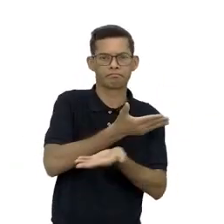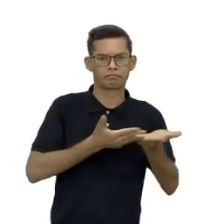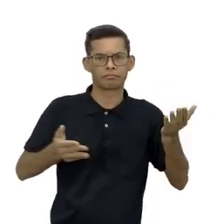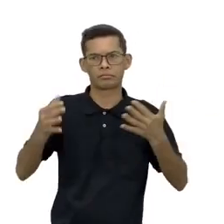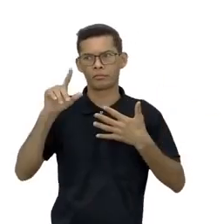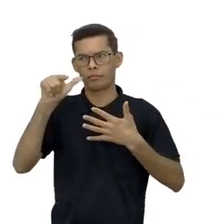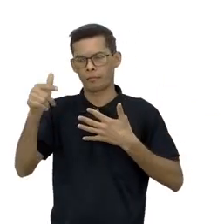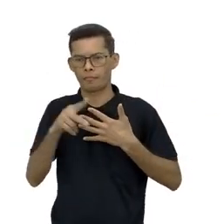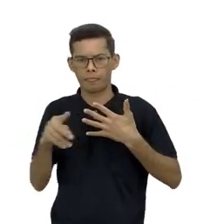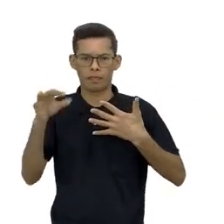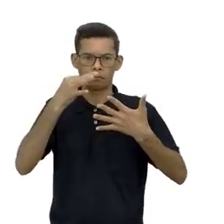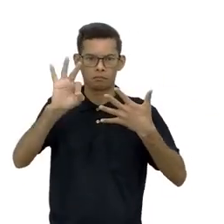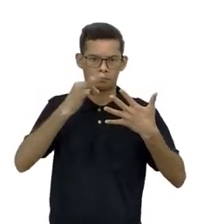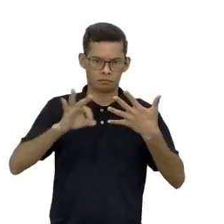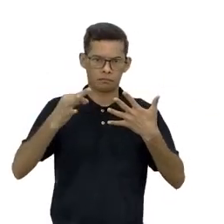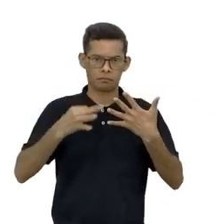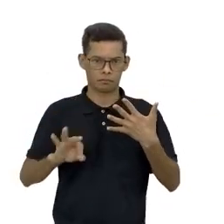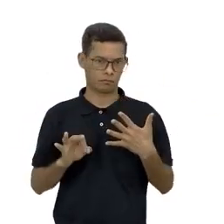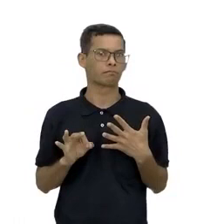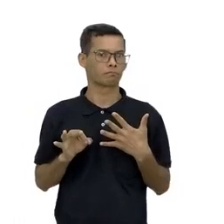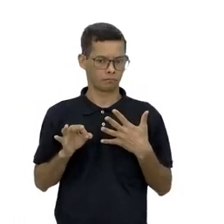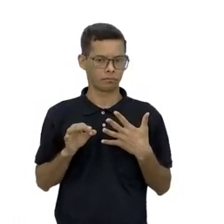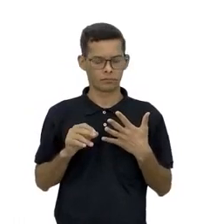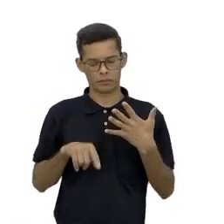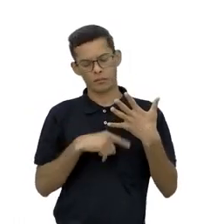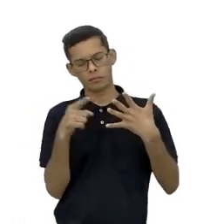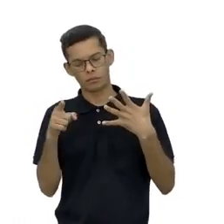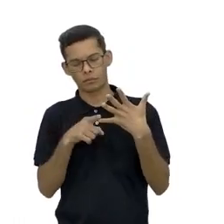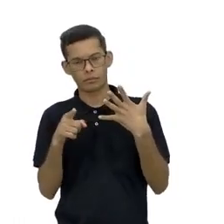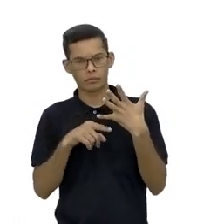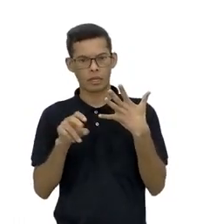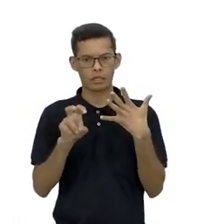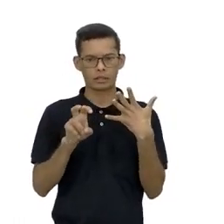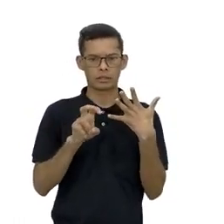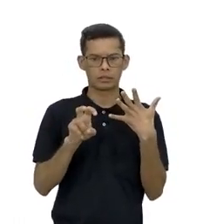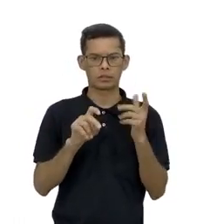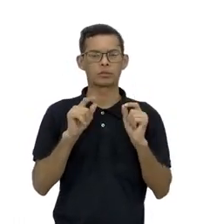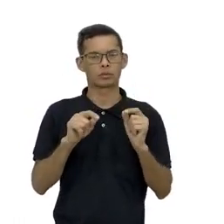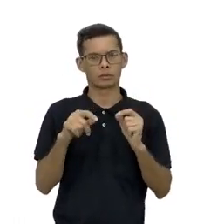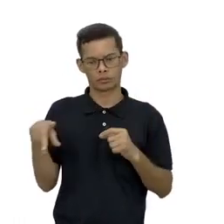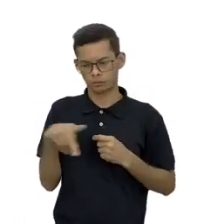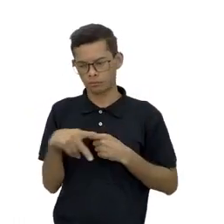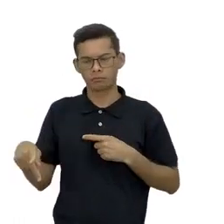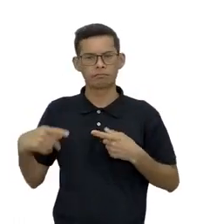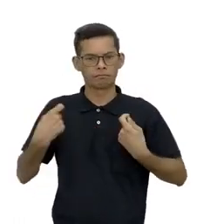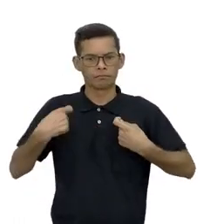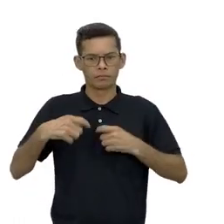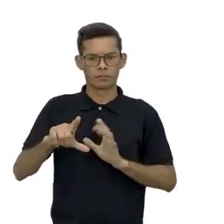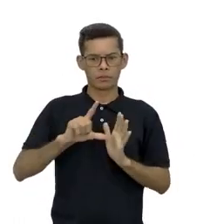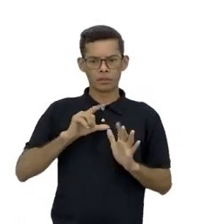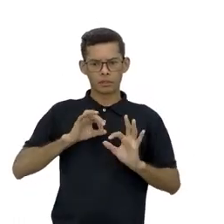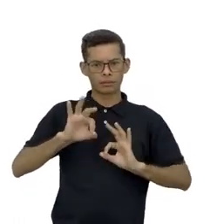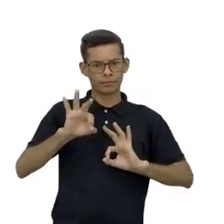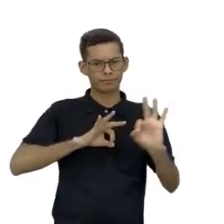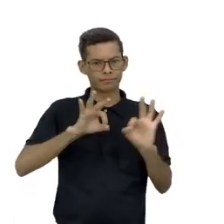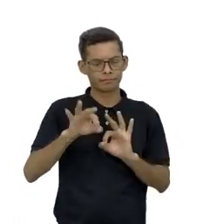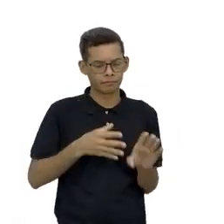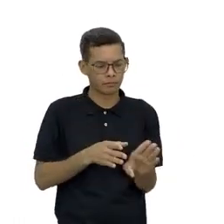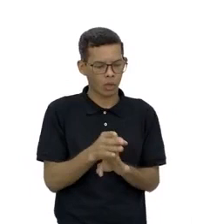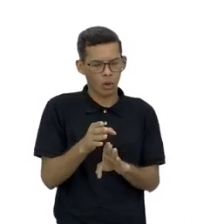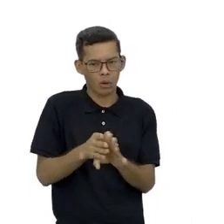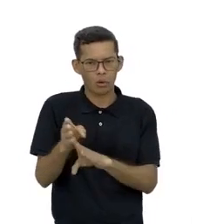corrigidas. E a aula 5? Bom, a aula 5, professores devem se preparar para orientar